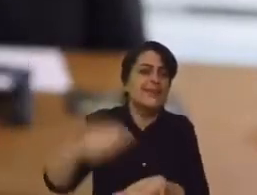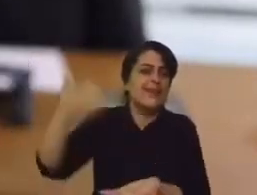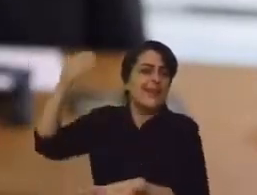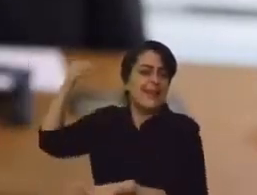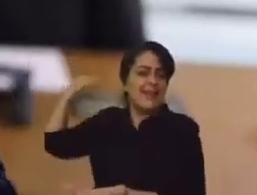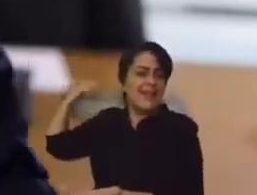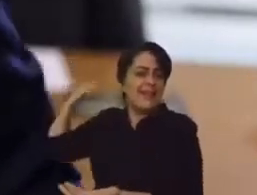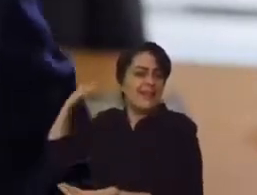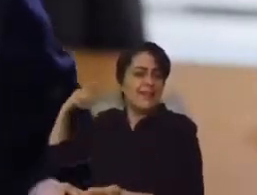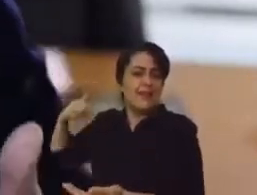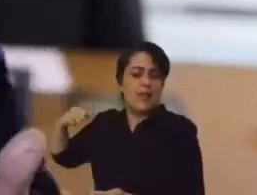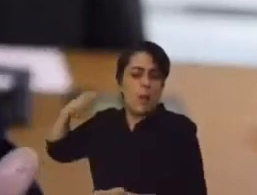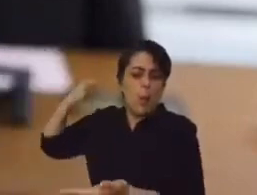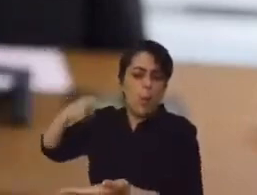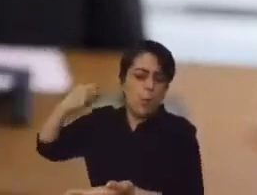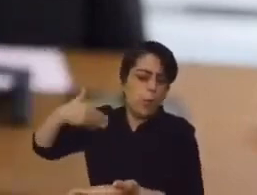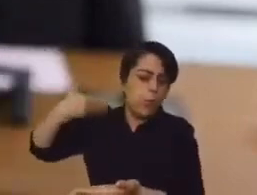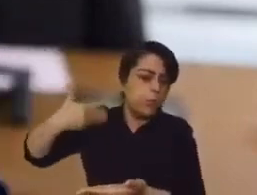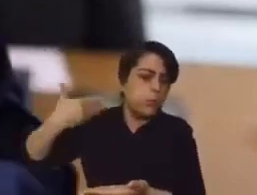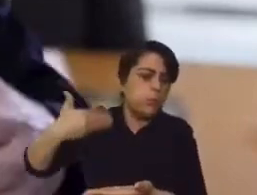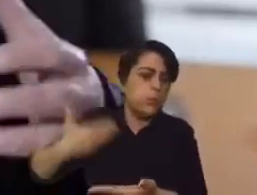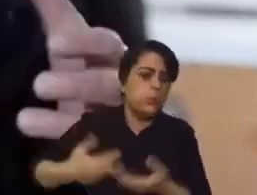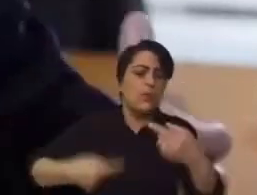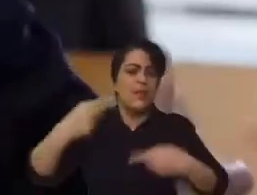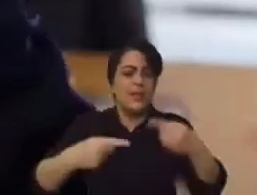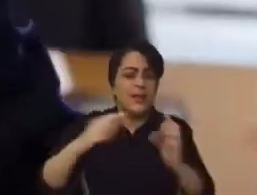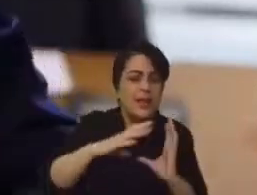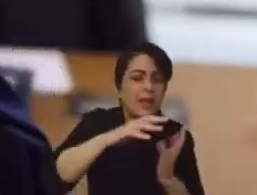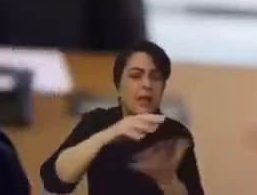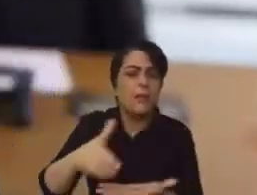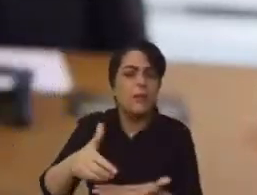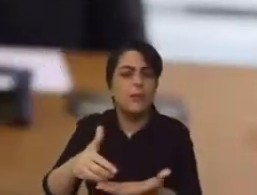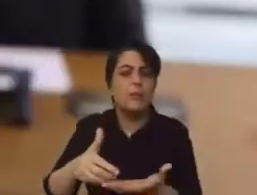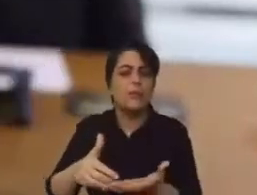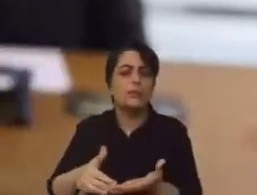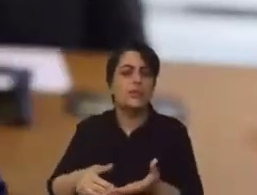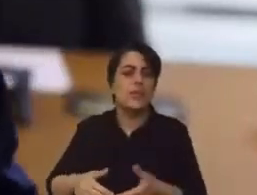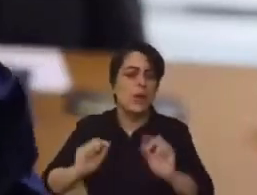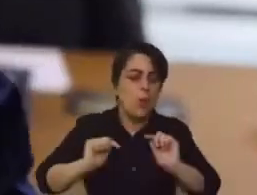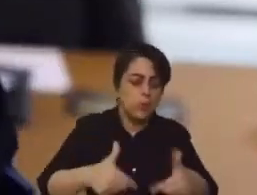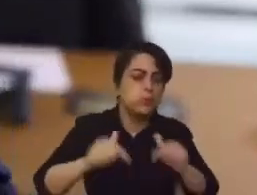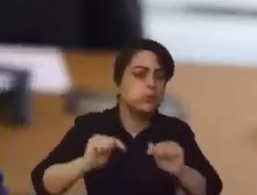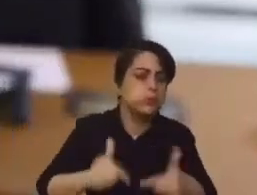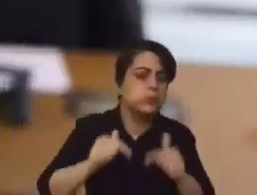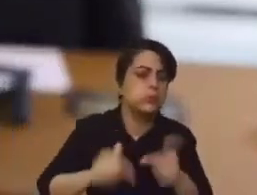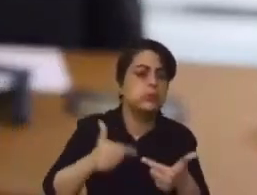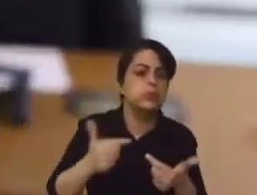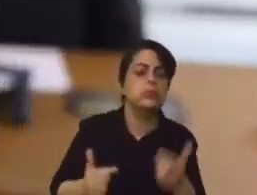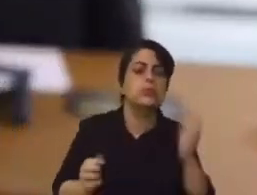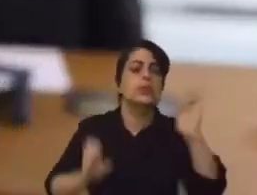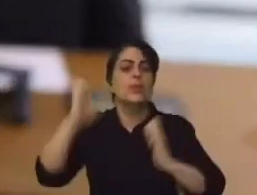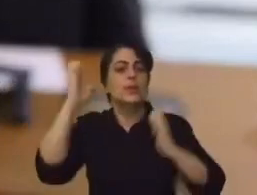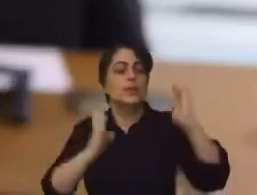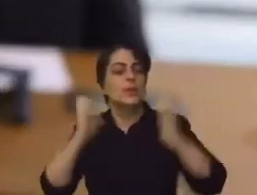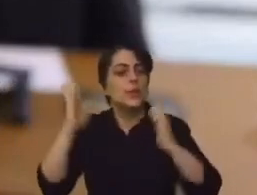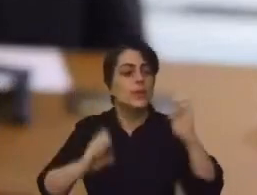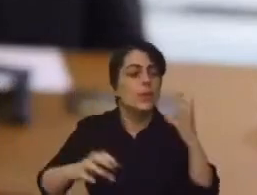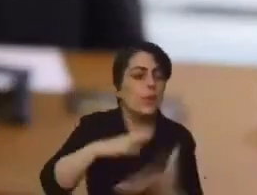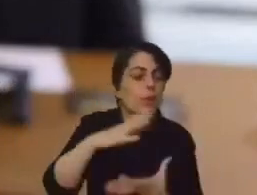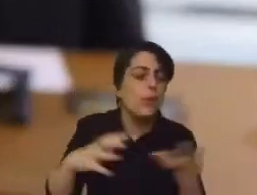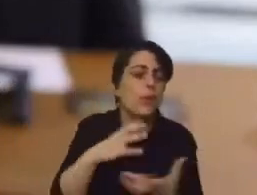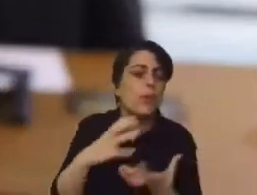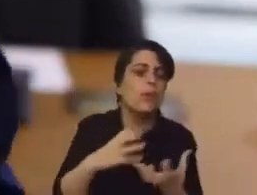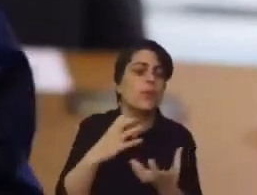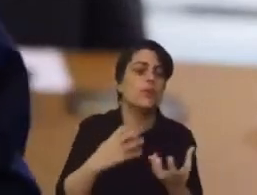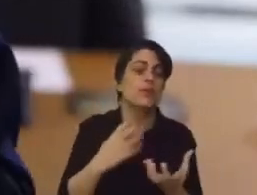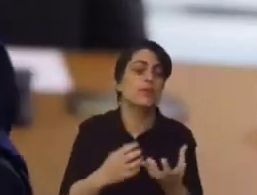Segunda Guerra Mundial, todas as conquistas, o estado de bem-estar social construído, sabe, no meio do século passado, ou